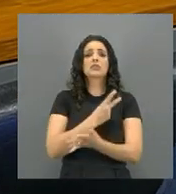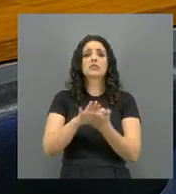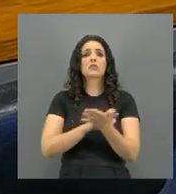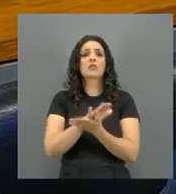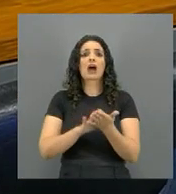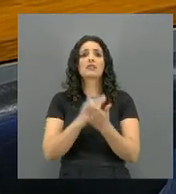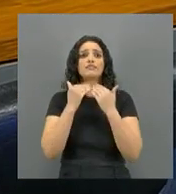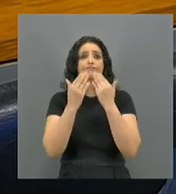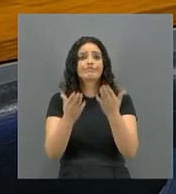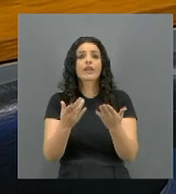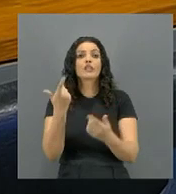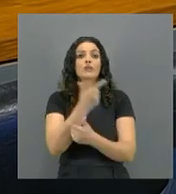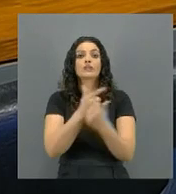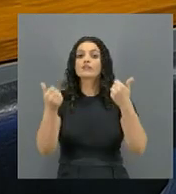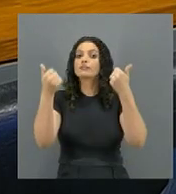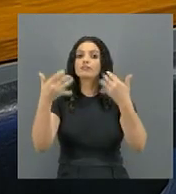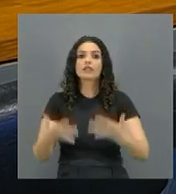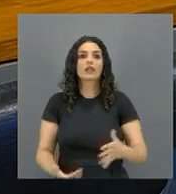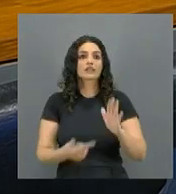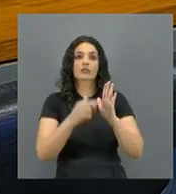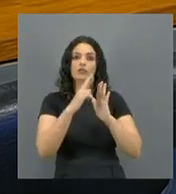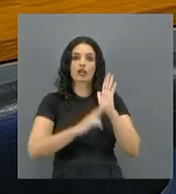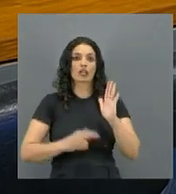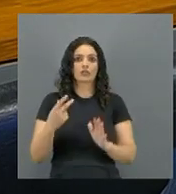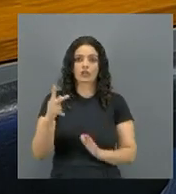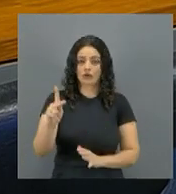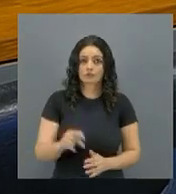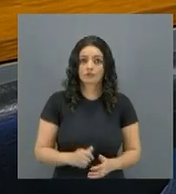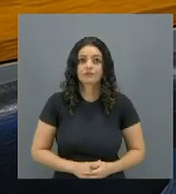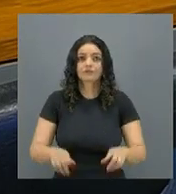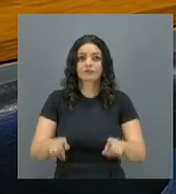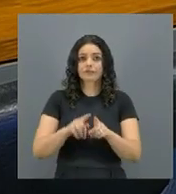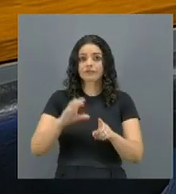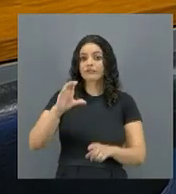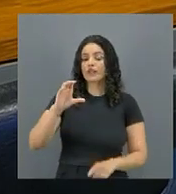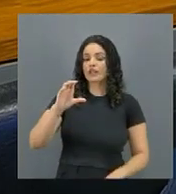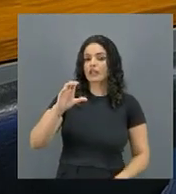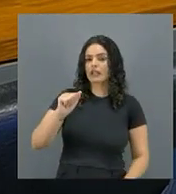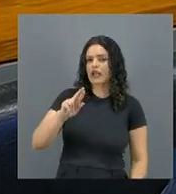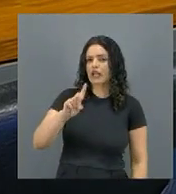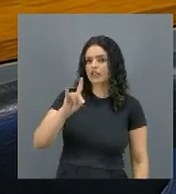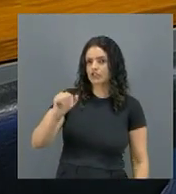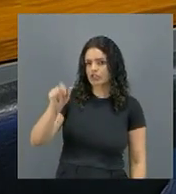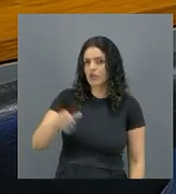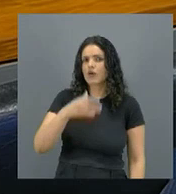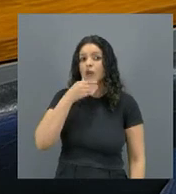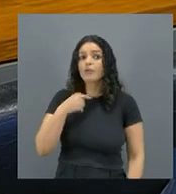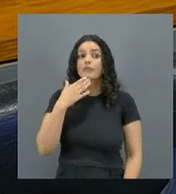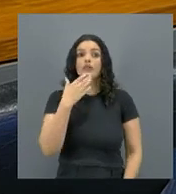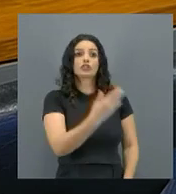sem votação do seu relatório. Segundo o senhor Cardia, este teria lhe